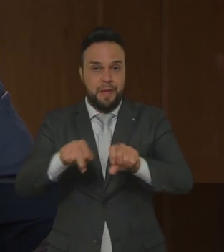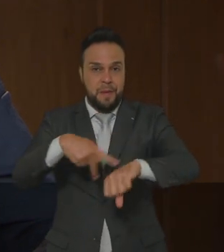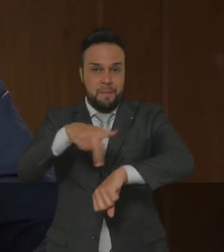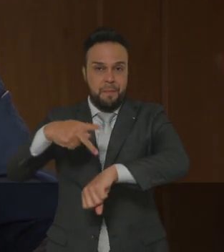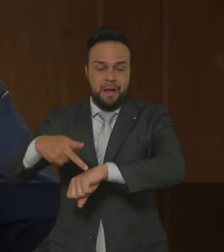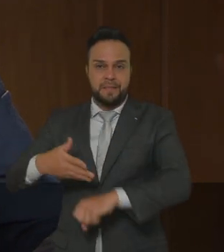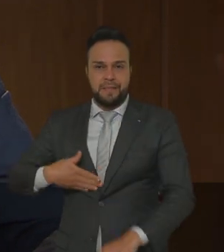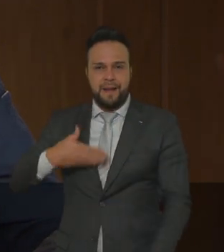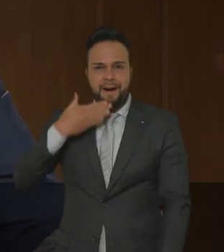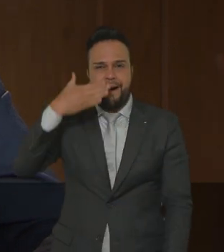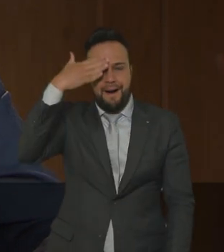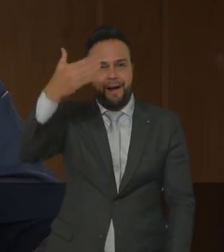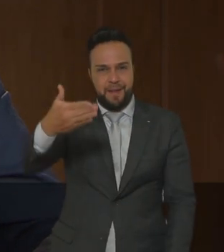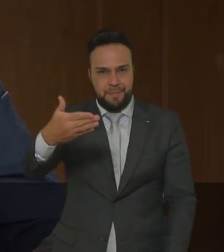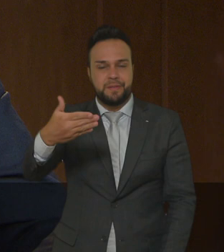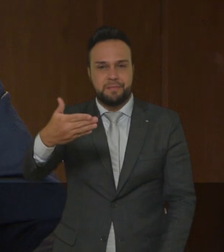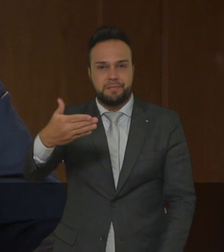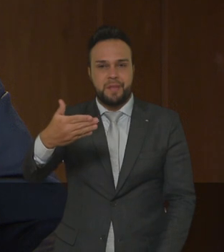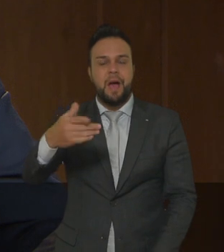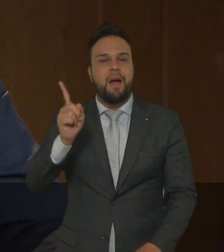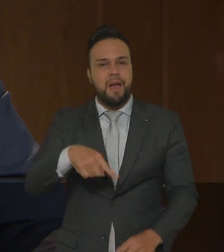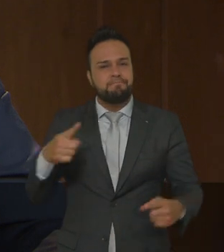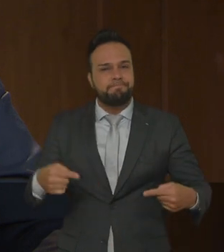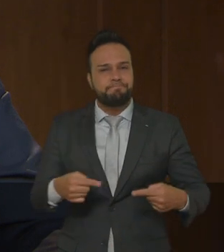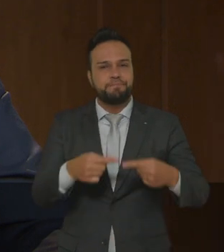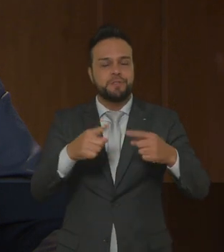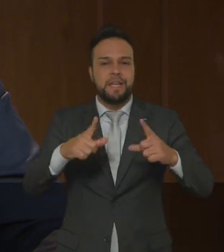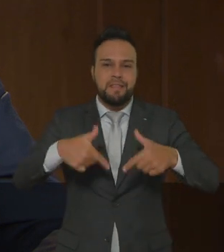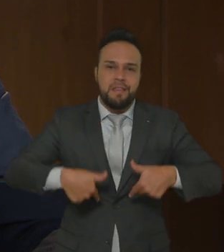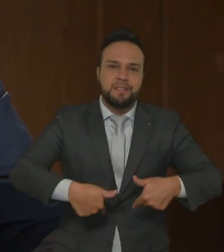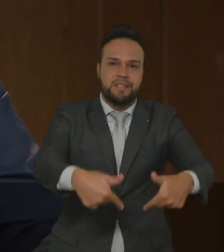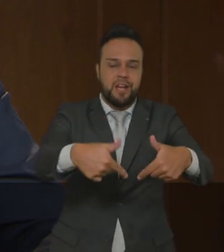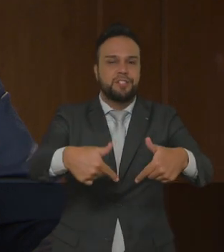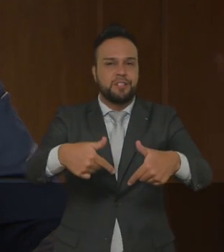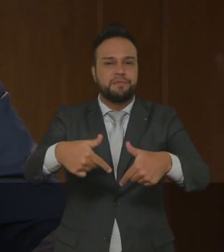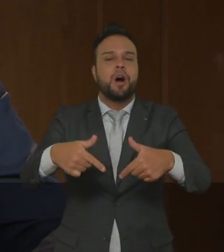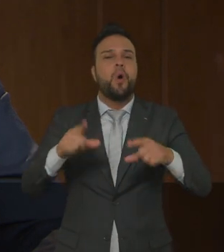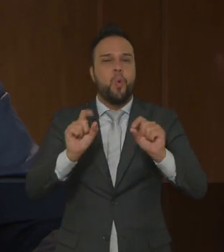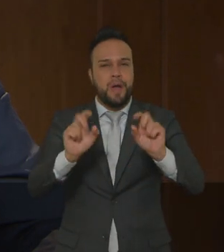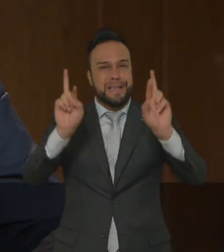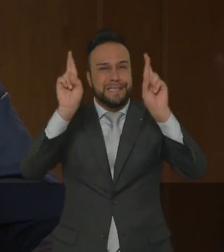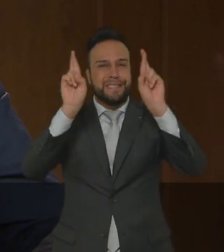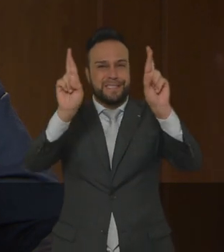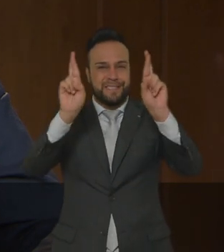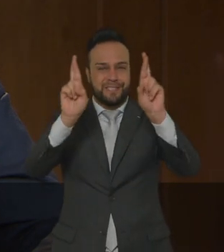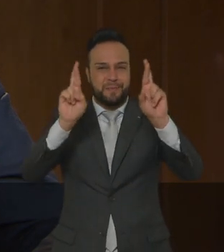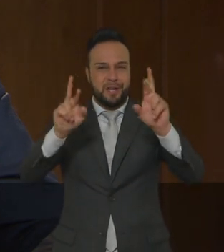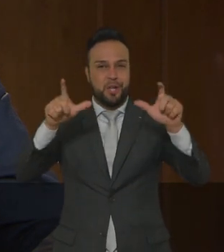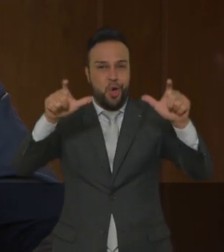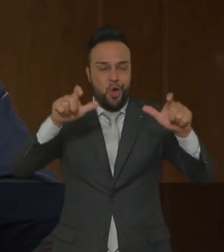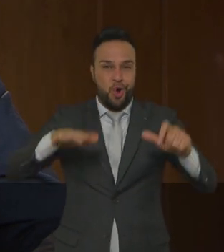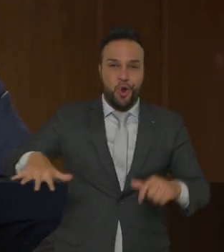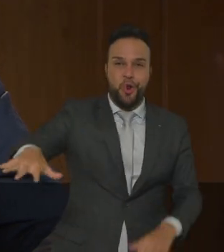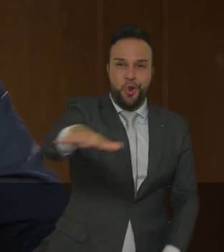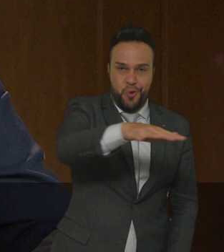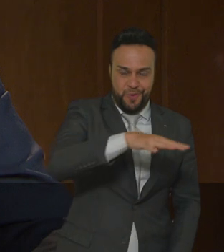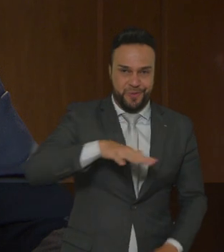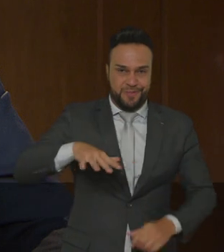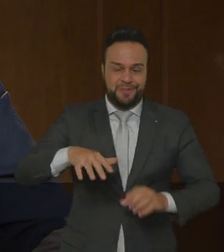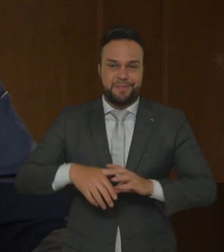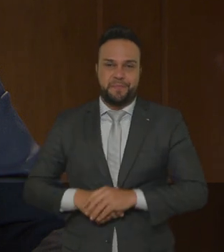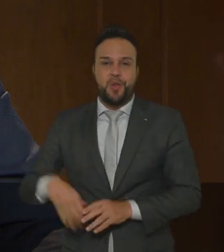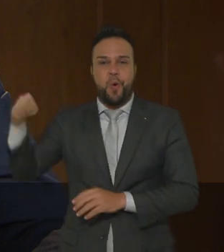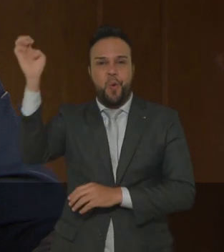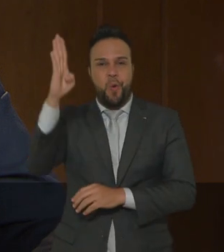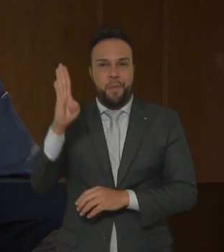os países árabes converge com essas iniciativas que finalmente acende uma luz de esperança para aquela região o